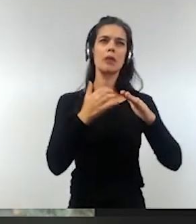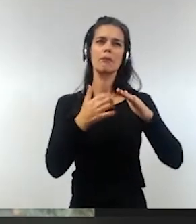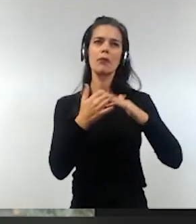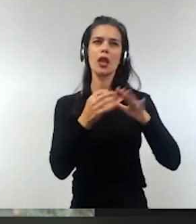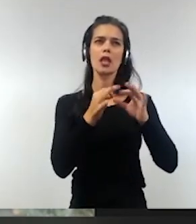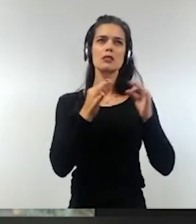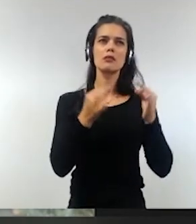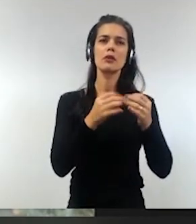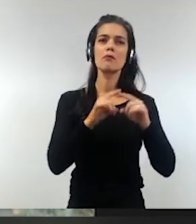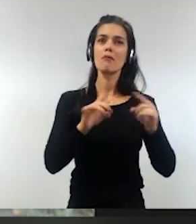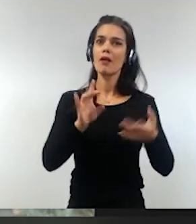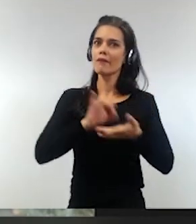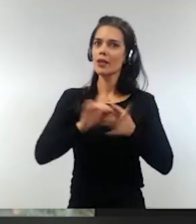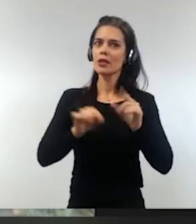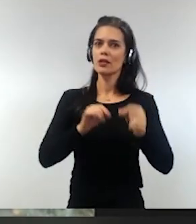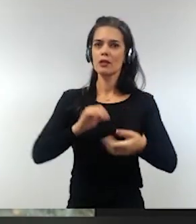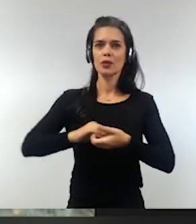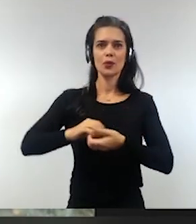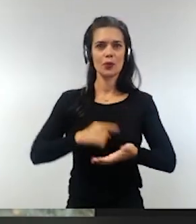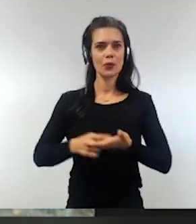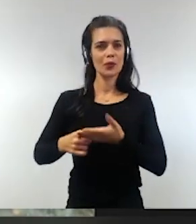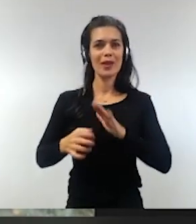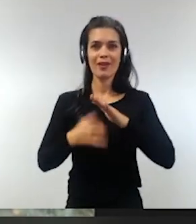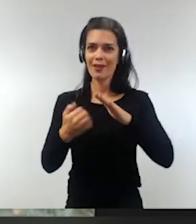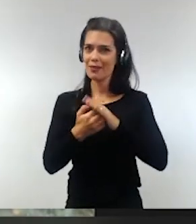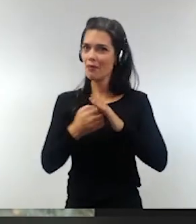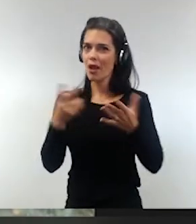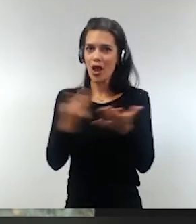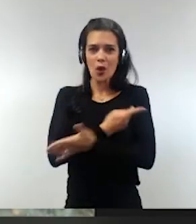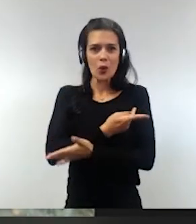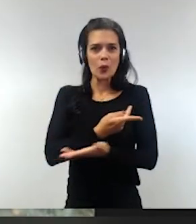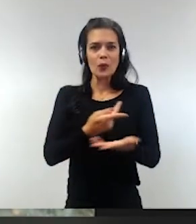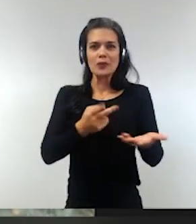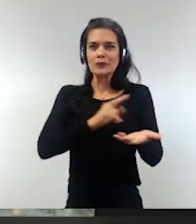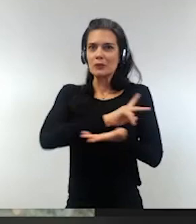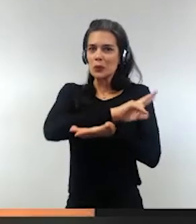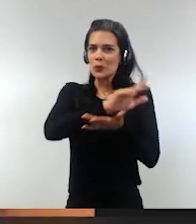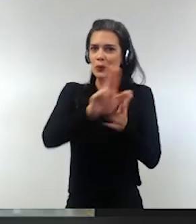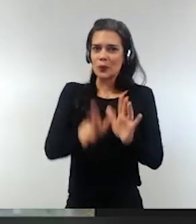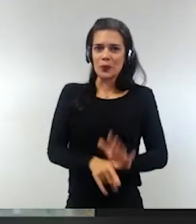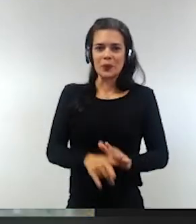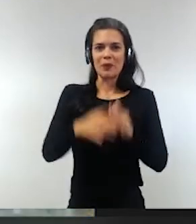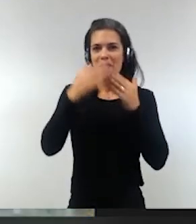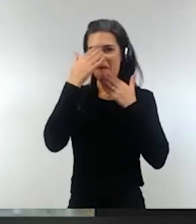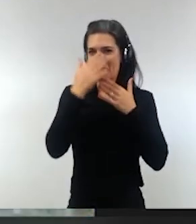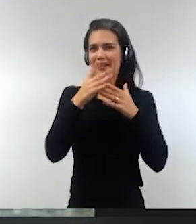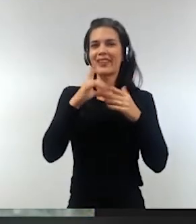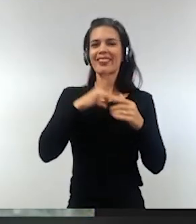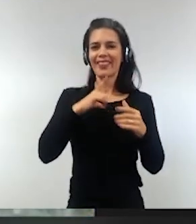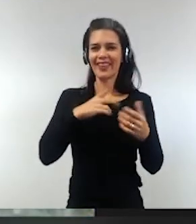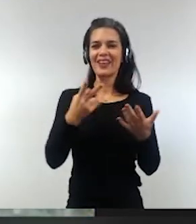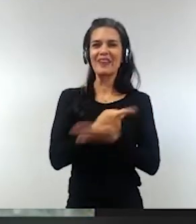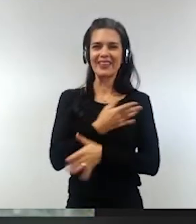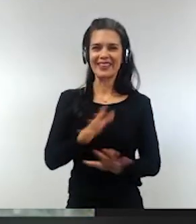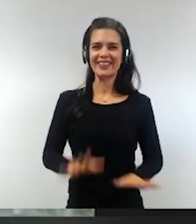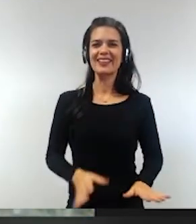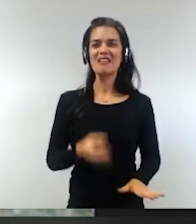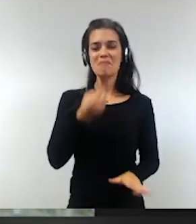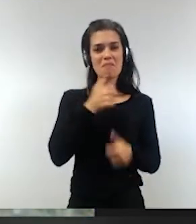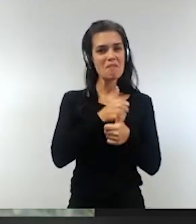familiar, quando, na verdade, a mediação empresarial está aí acontecendo muito bem, obrigado. E aí, nesse